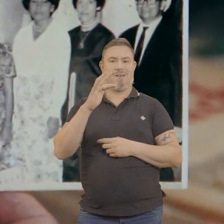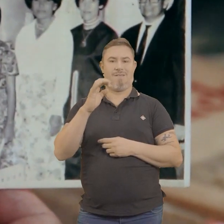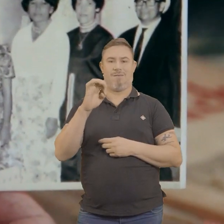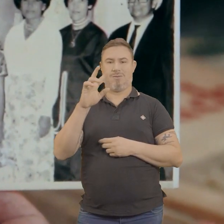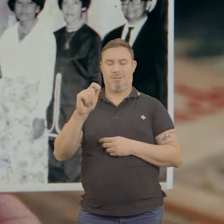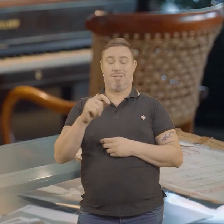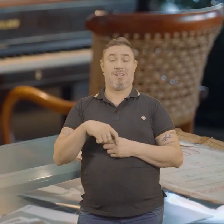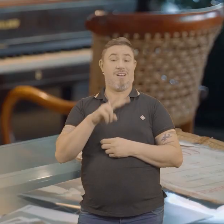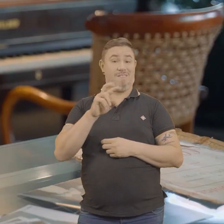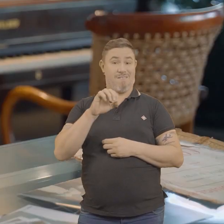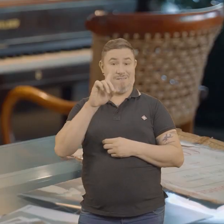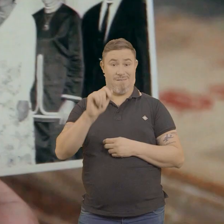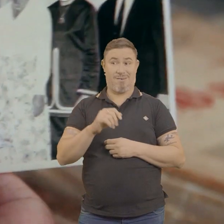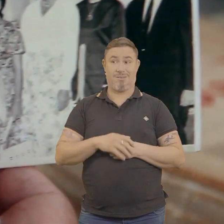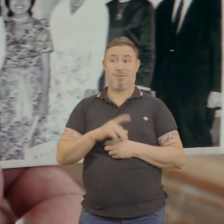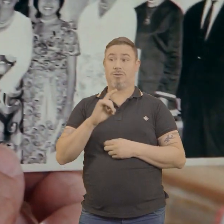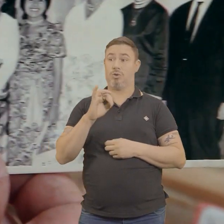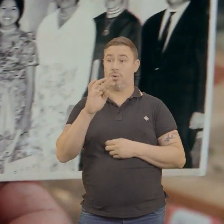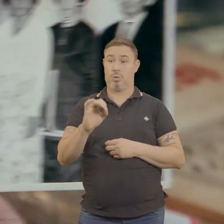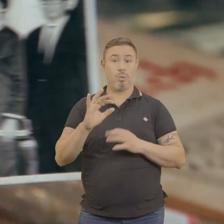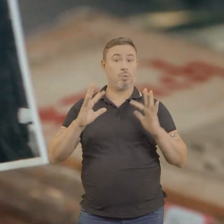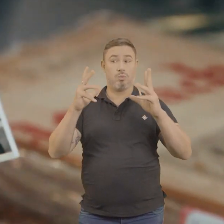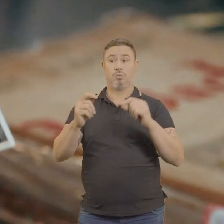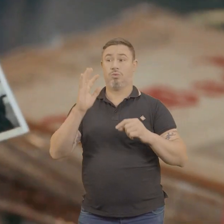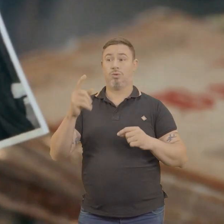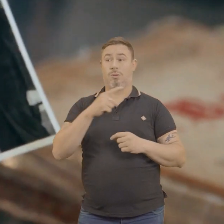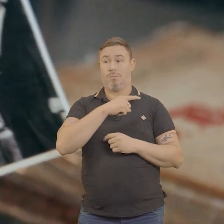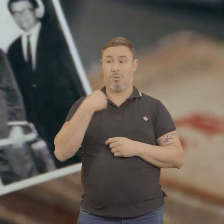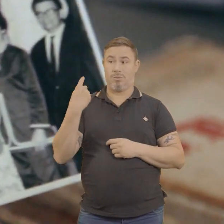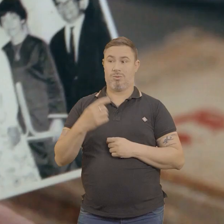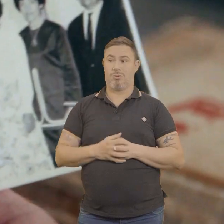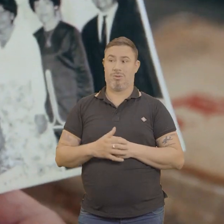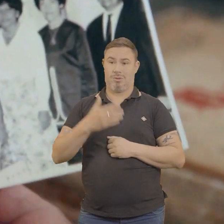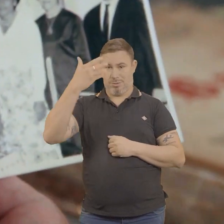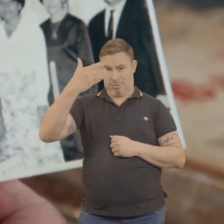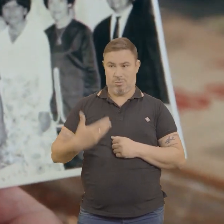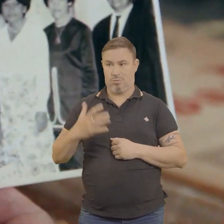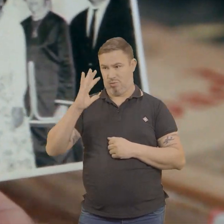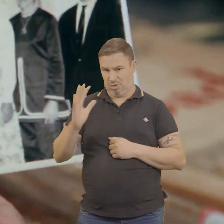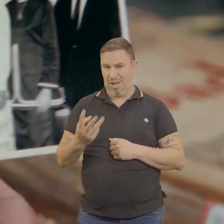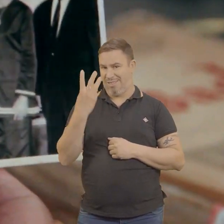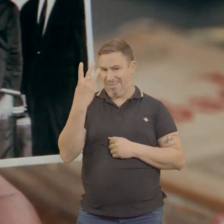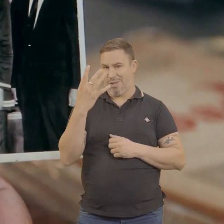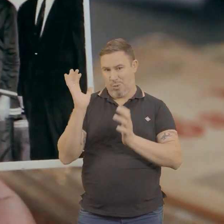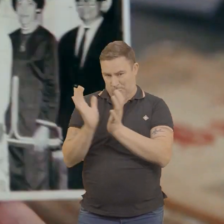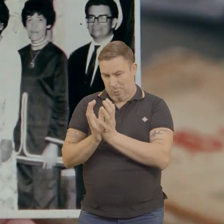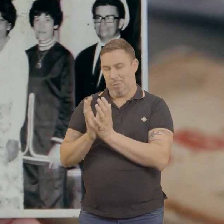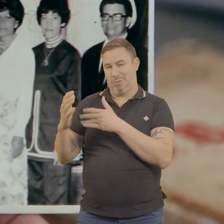Wanda Ribeiro Costa, Nízia Diogo Maia, todos esses já falecidos. Eu, que já era a terceira geração